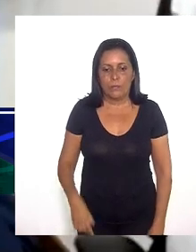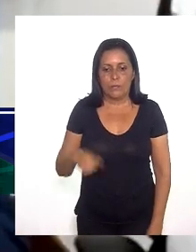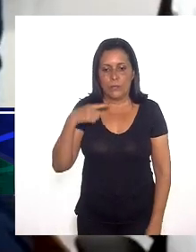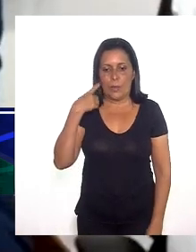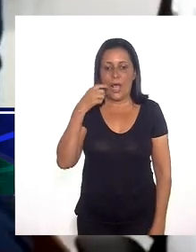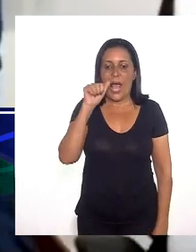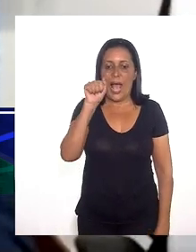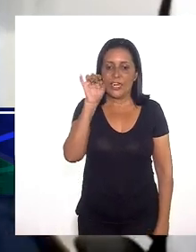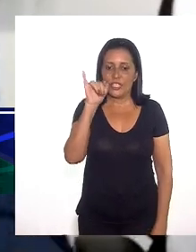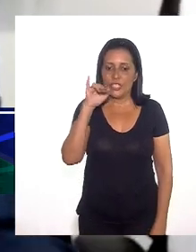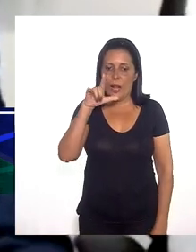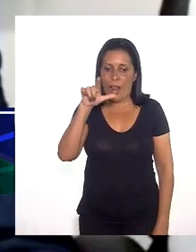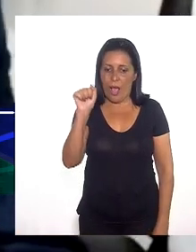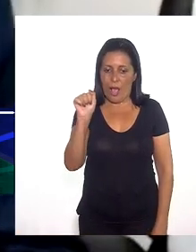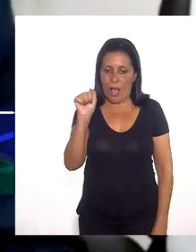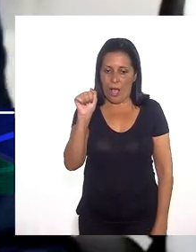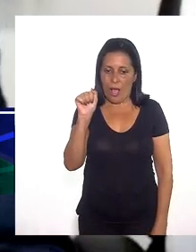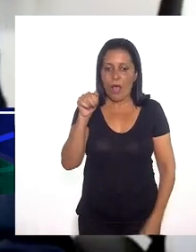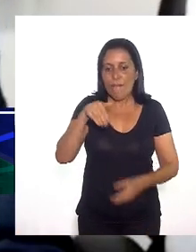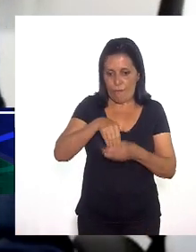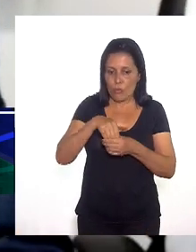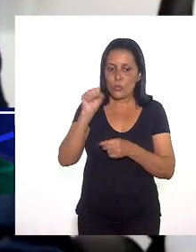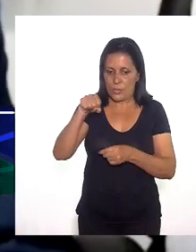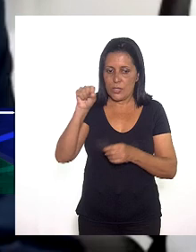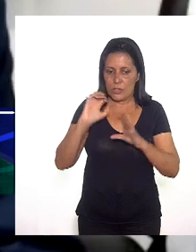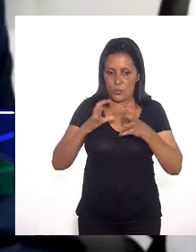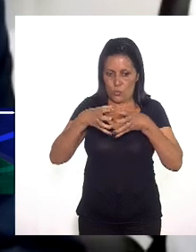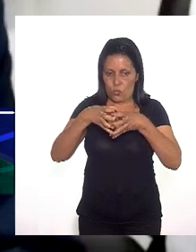Deputado Átila Nunes votou sim no grupo.